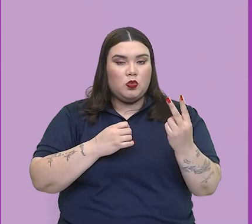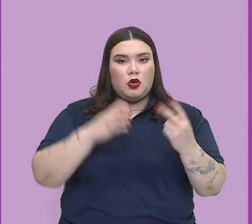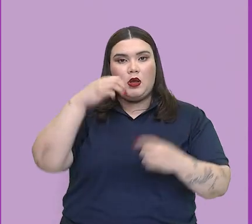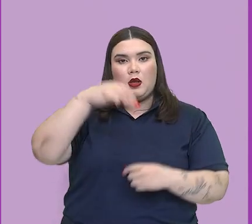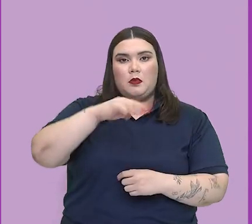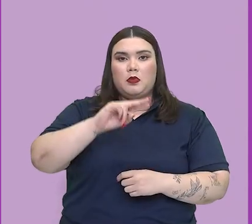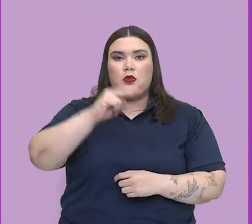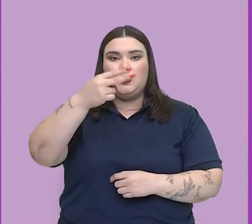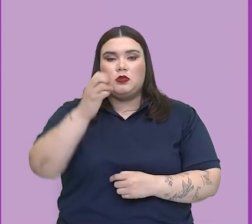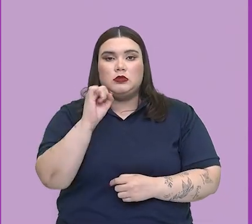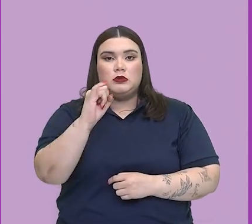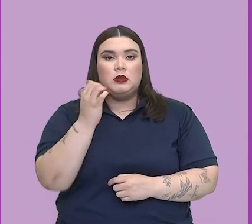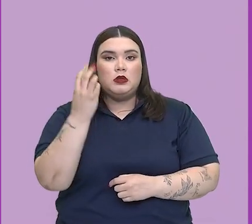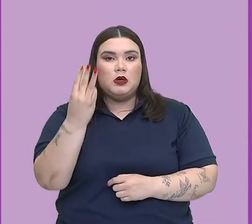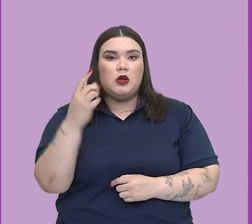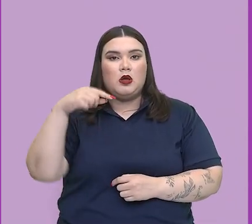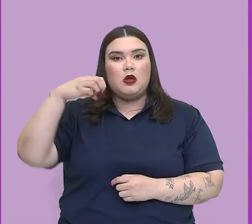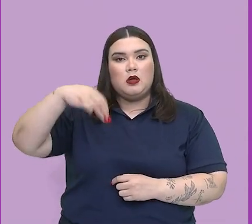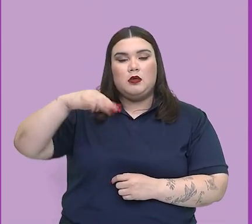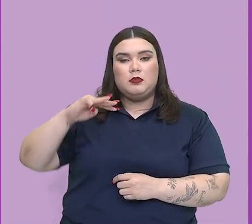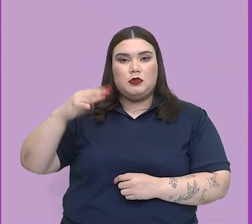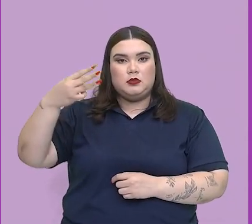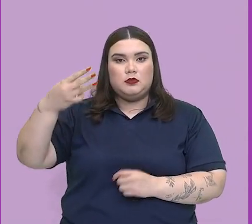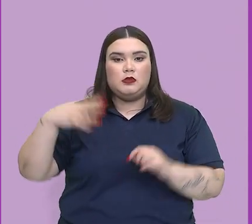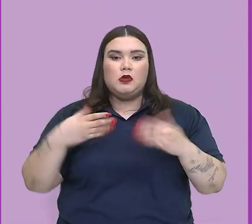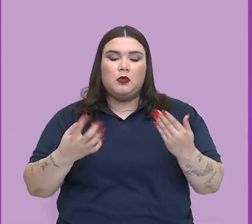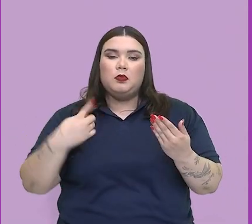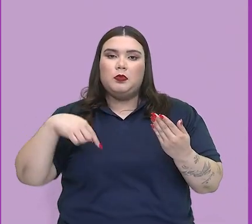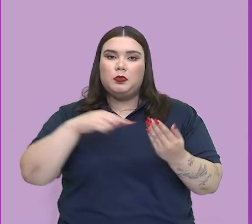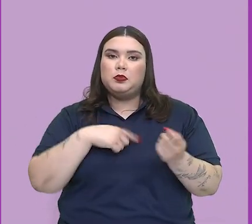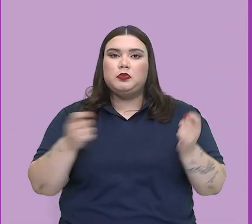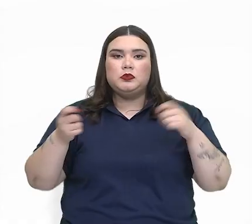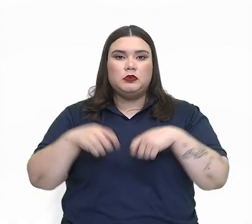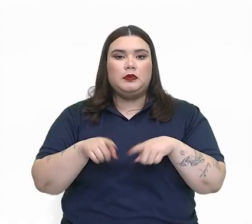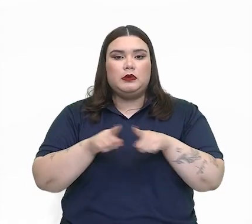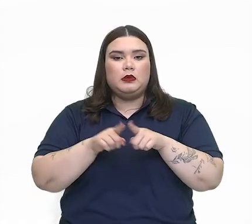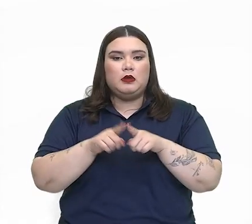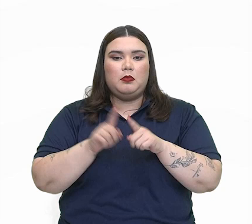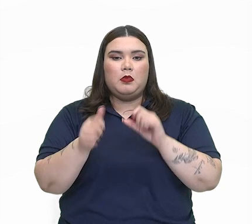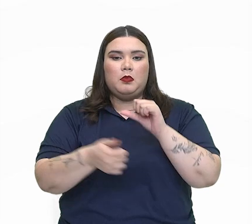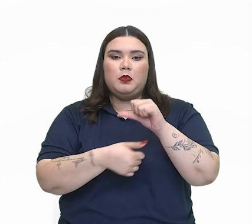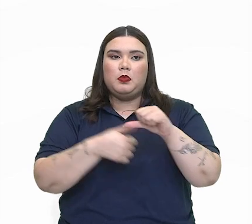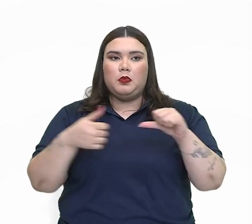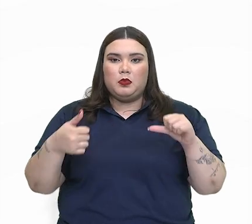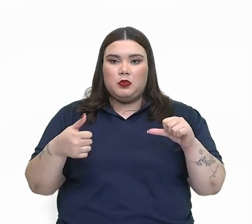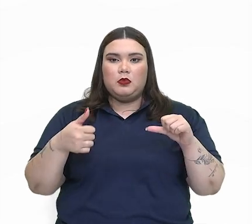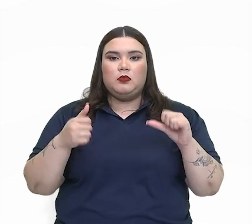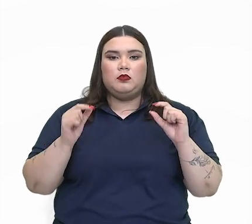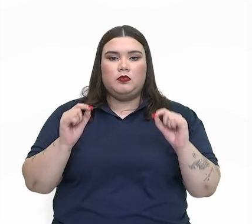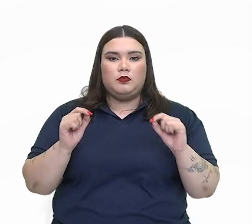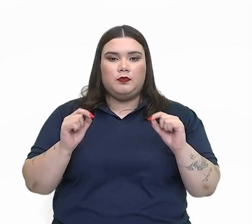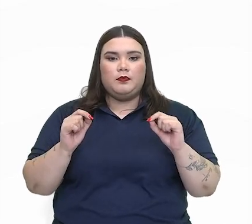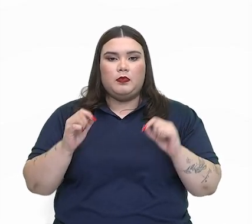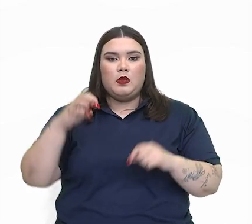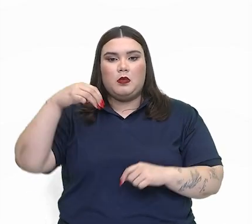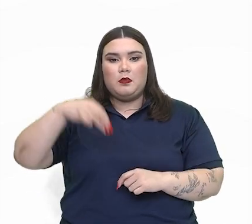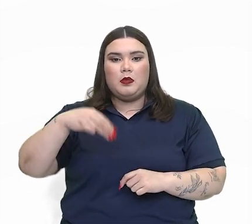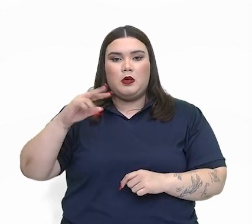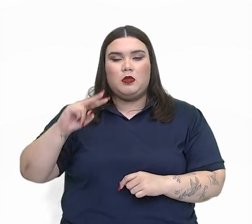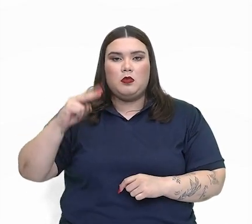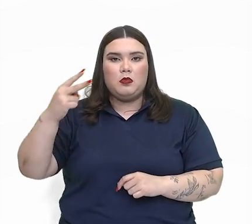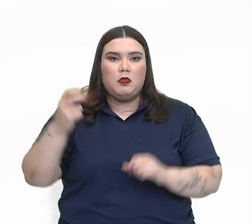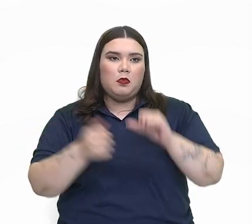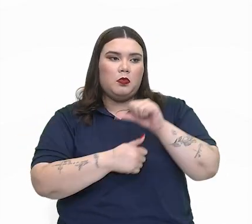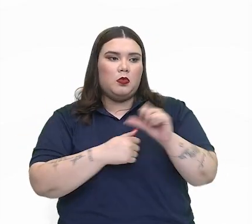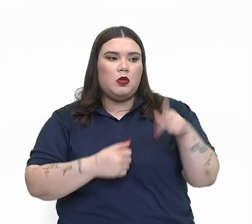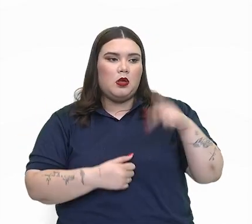quilômetro quadrado, centímetro quadrado, tá? Que é o que a gente vai acompanhar na próxima cartela. Olha só,